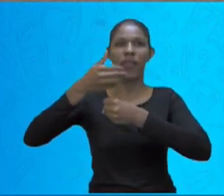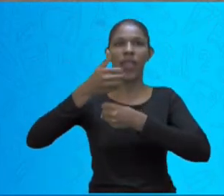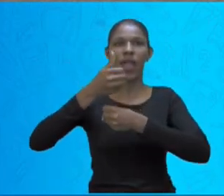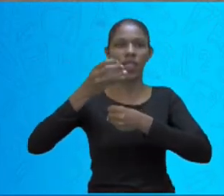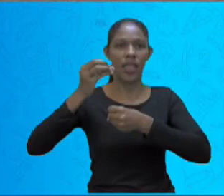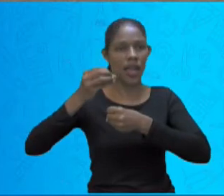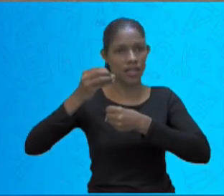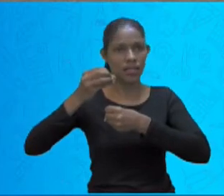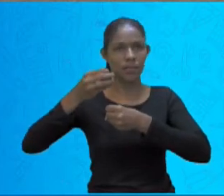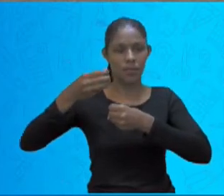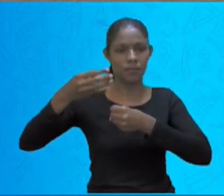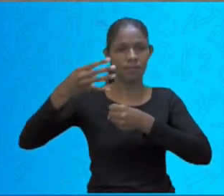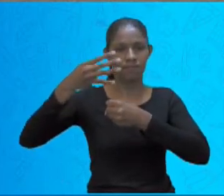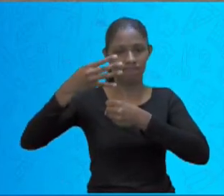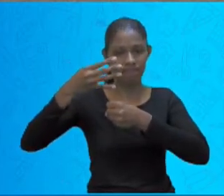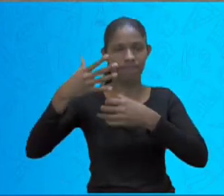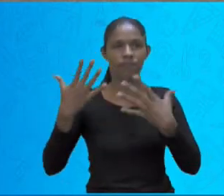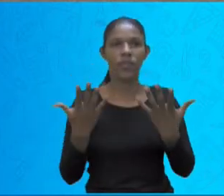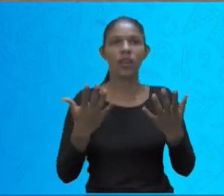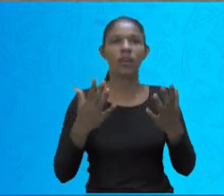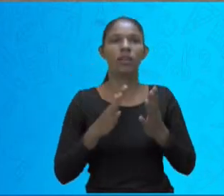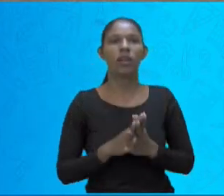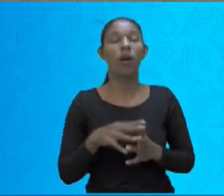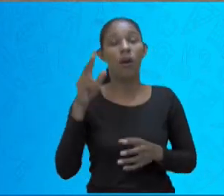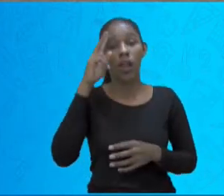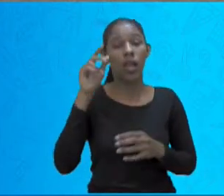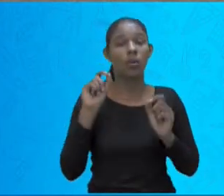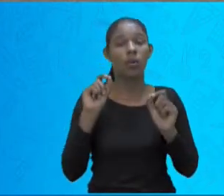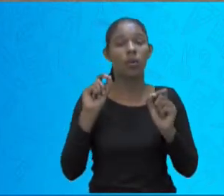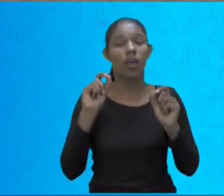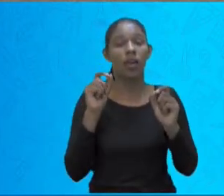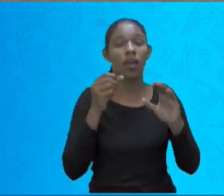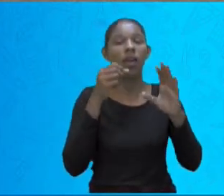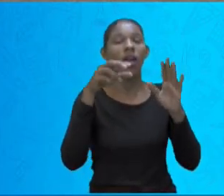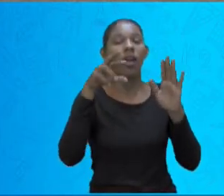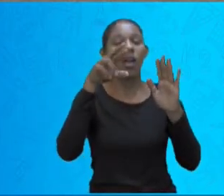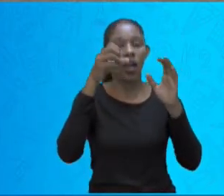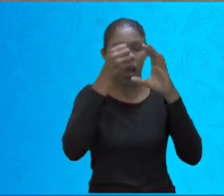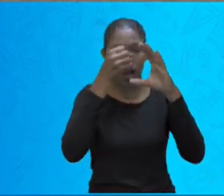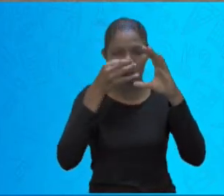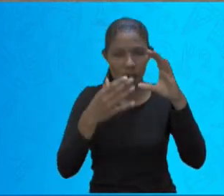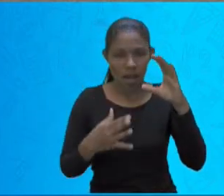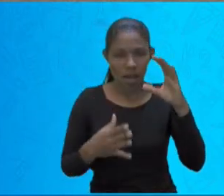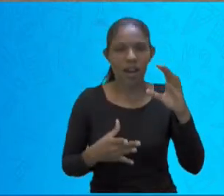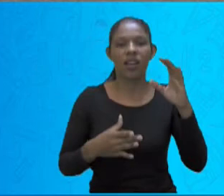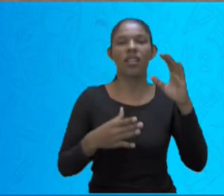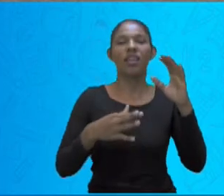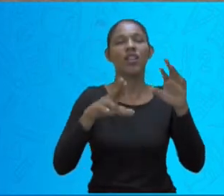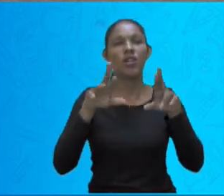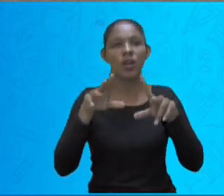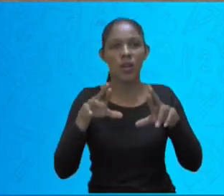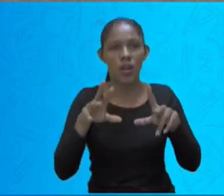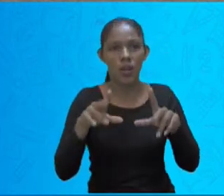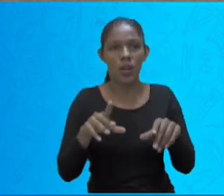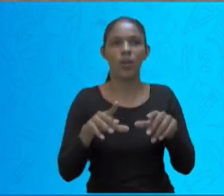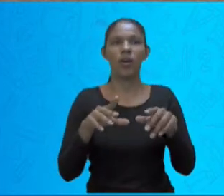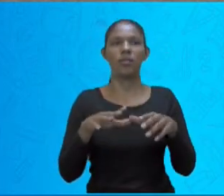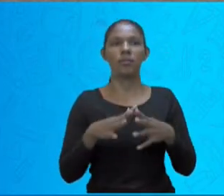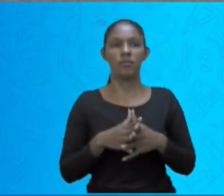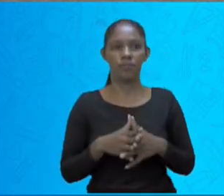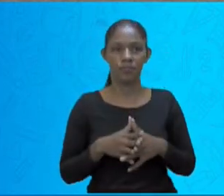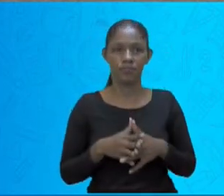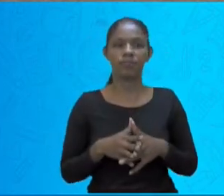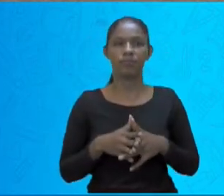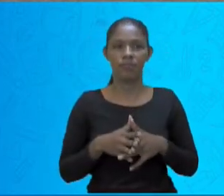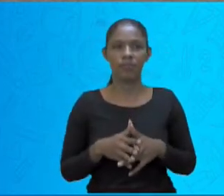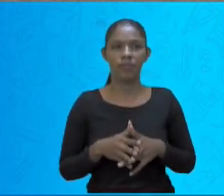aquela propriedade de potência que nós já estudamos. Potência de um produto é igual ao produto das potências, né?